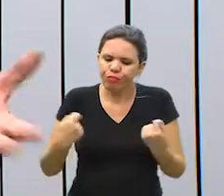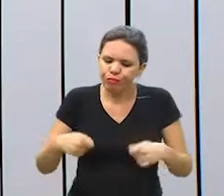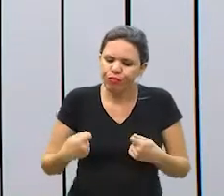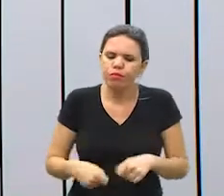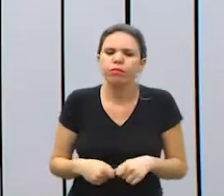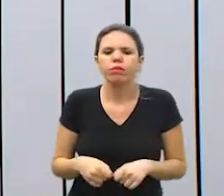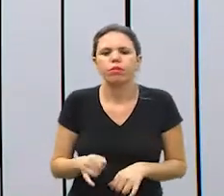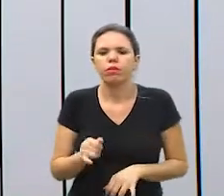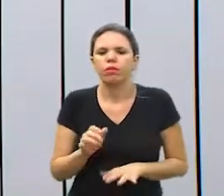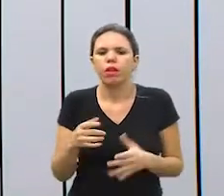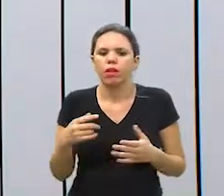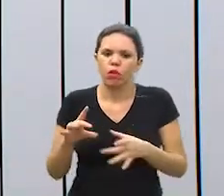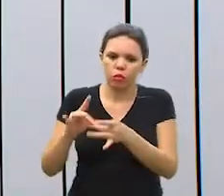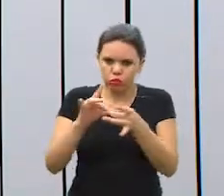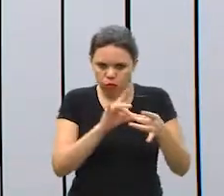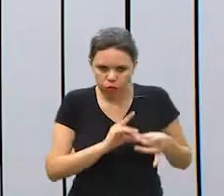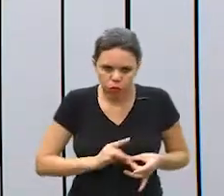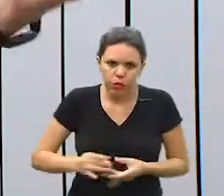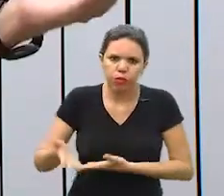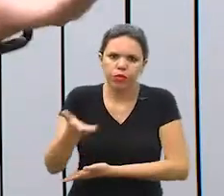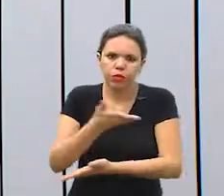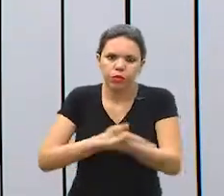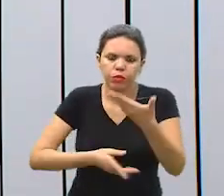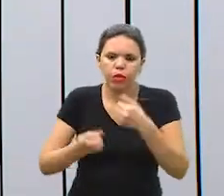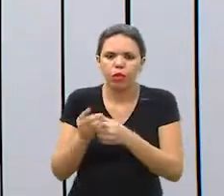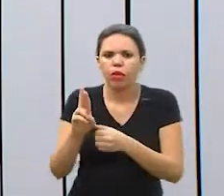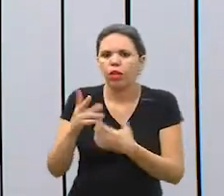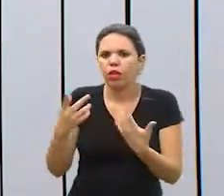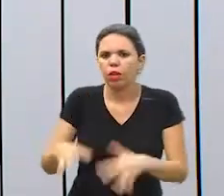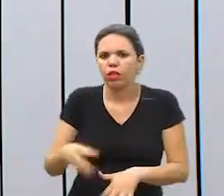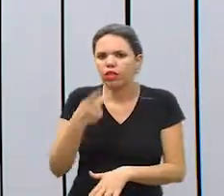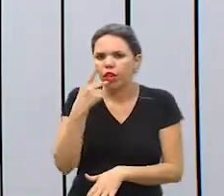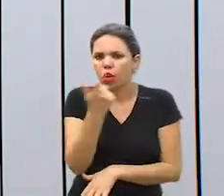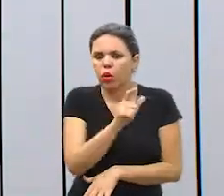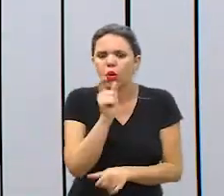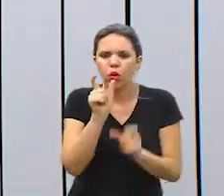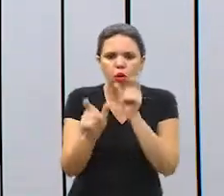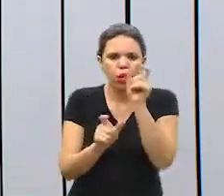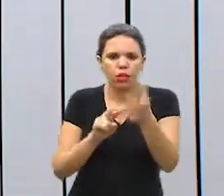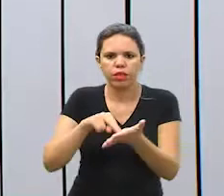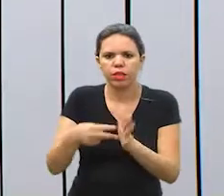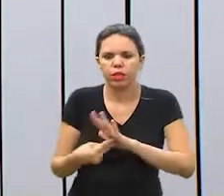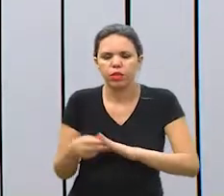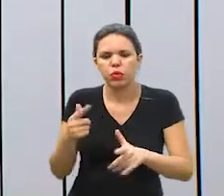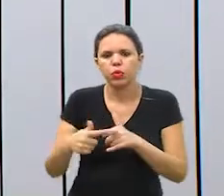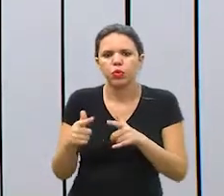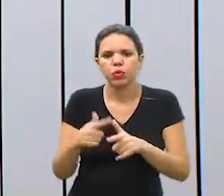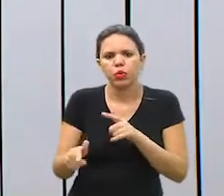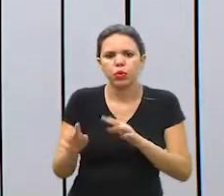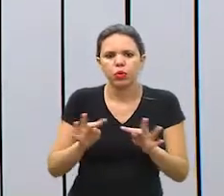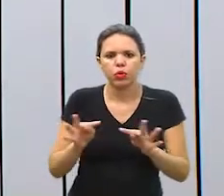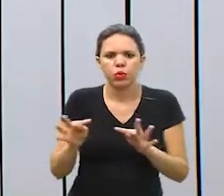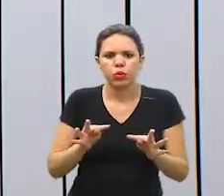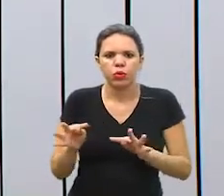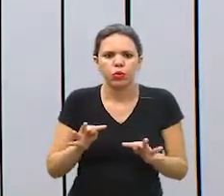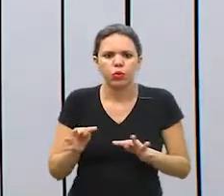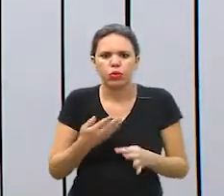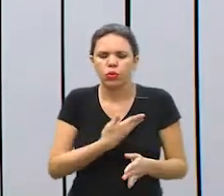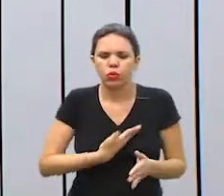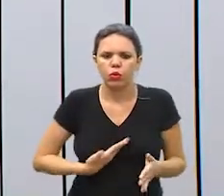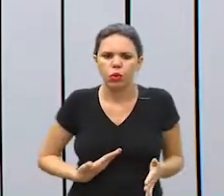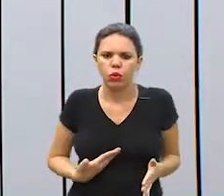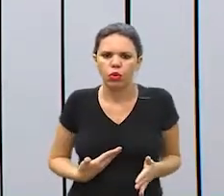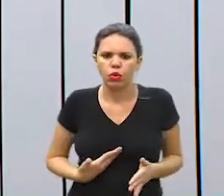do céu. Nós temos que estar irmanados. Doutora não quis dizer, mas em outras palavras ela disse que o problema está sendo tratado pelos